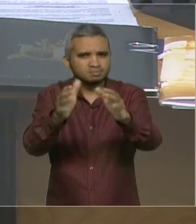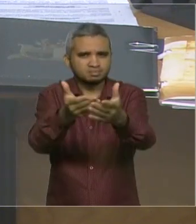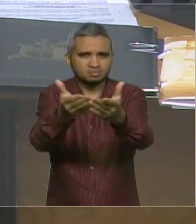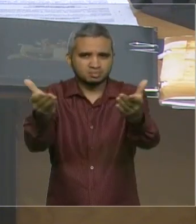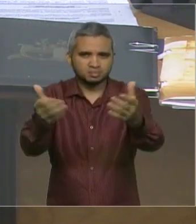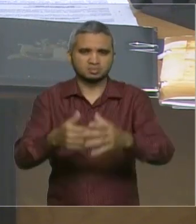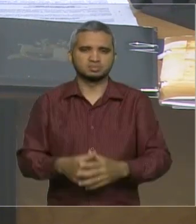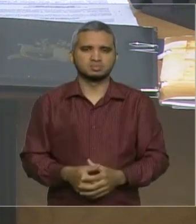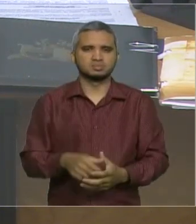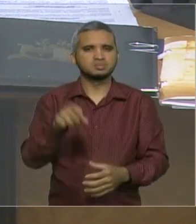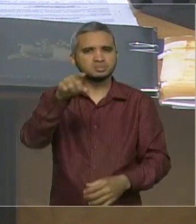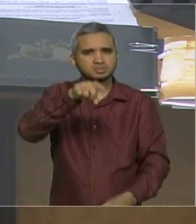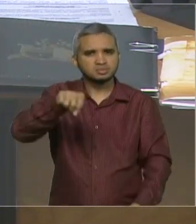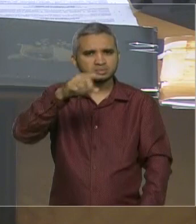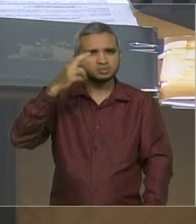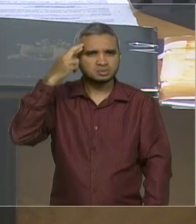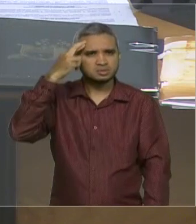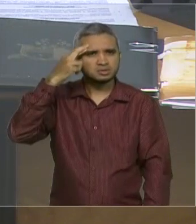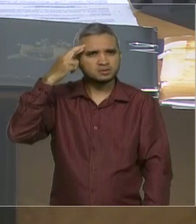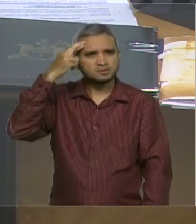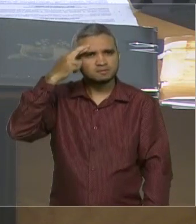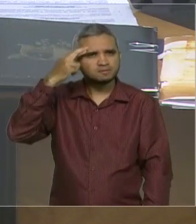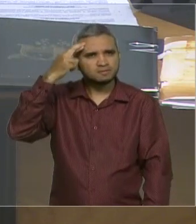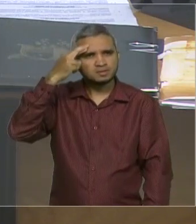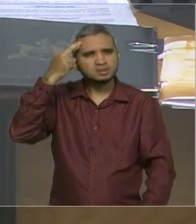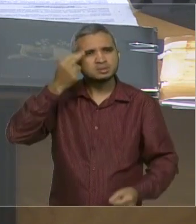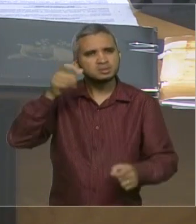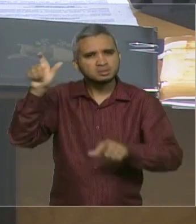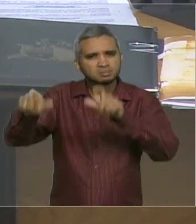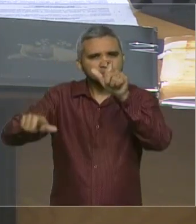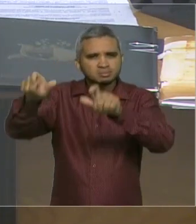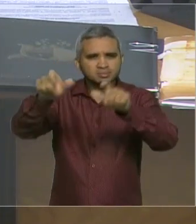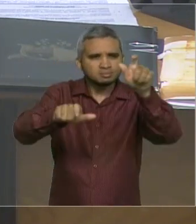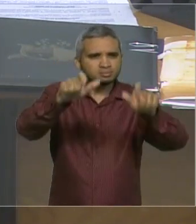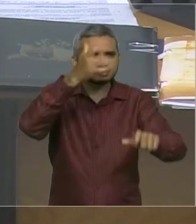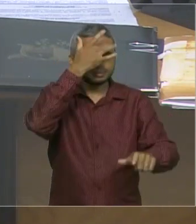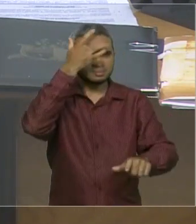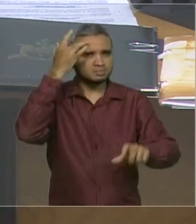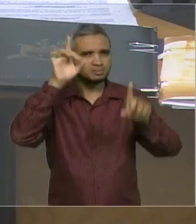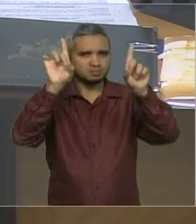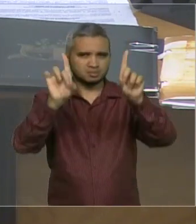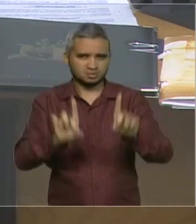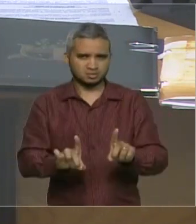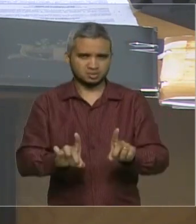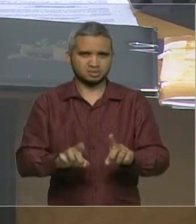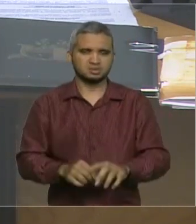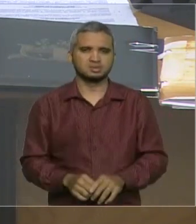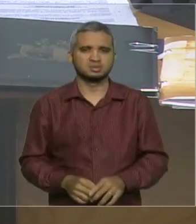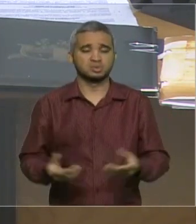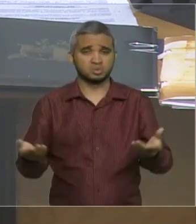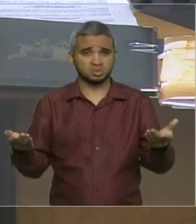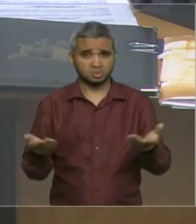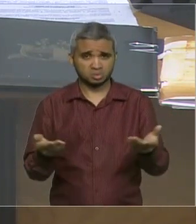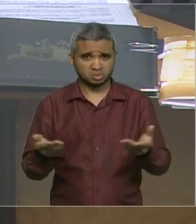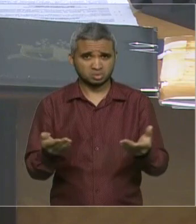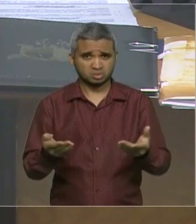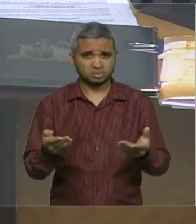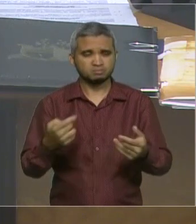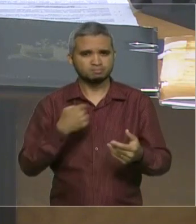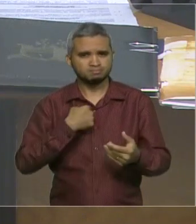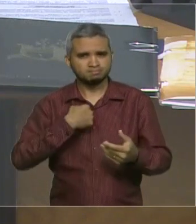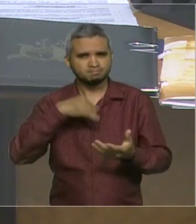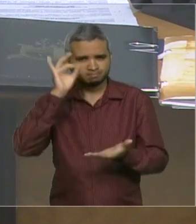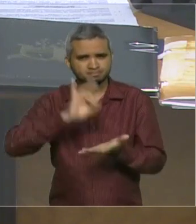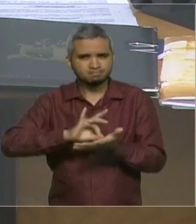mais sobre a situação da pessoa com deficiência. Que recebam de mim hoje um muito